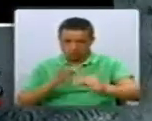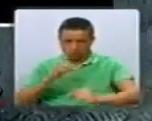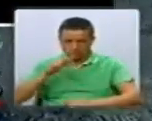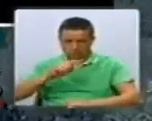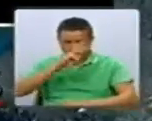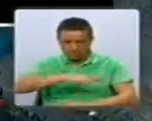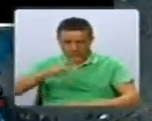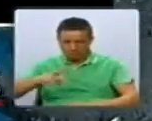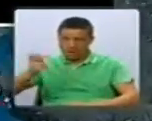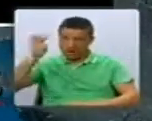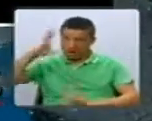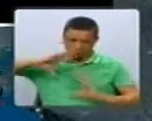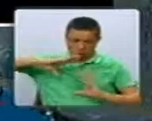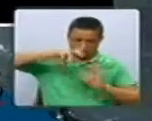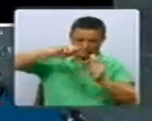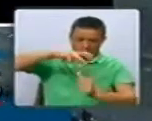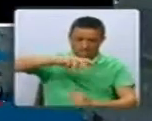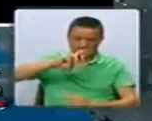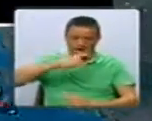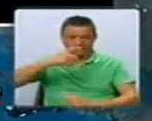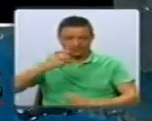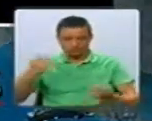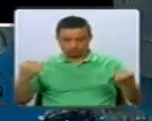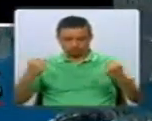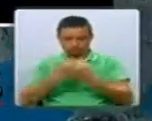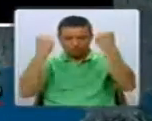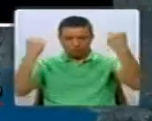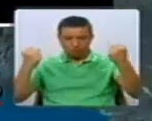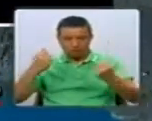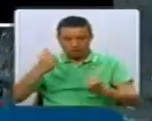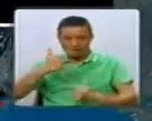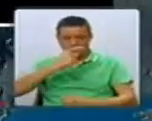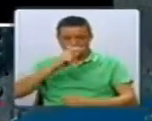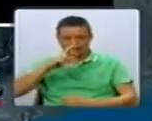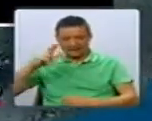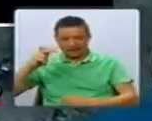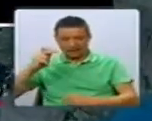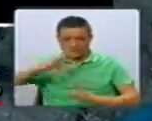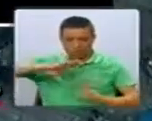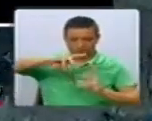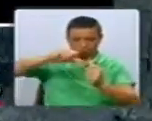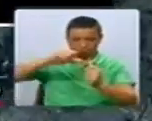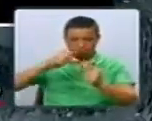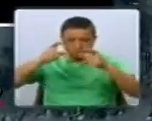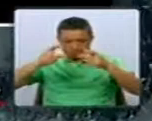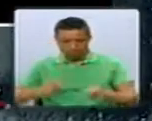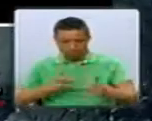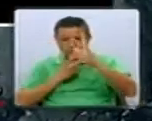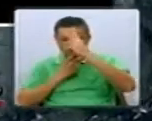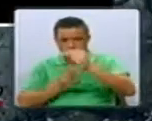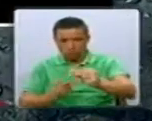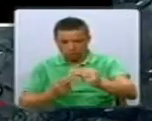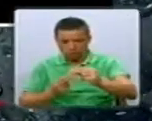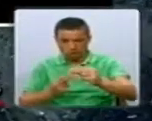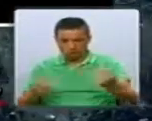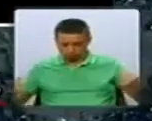anos um planeta do tamanho de Marte chocou com o nosso planeta, com a Terra, e o resultado disso foi o aparecimento da Lua. E o aparecimento da